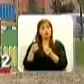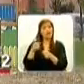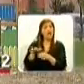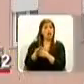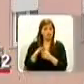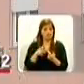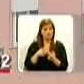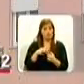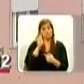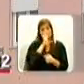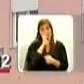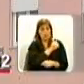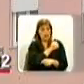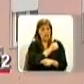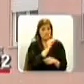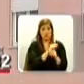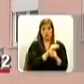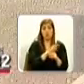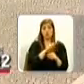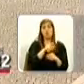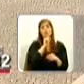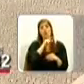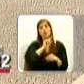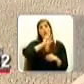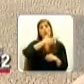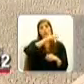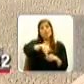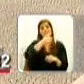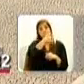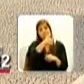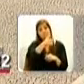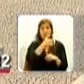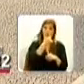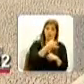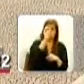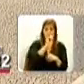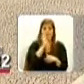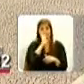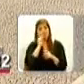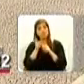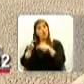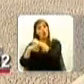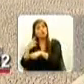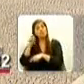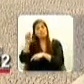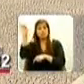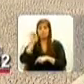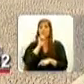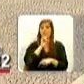Um imóvel da banca pode ter um spread de 1,5% a 2%. Se não for da banca, pode ter 3%. Mas aqui há um